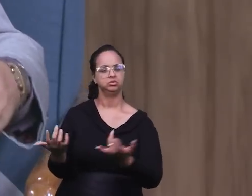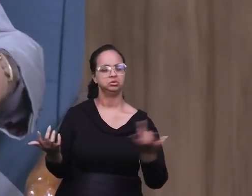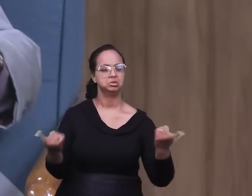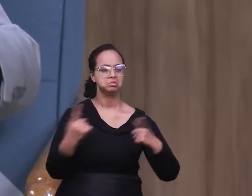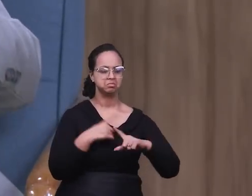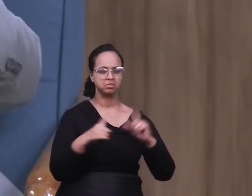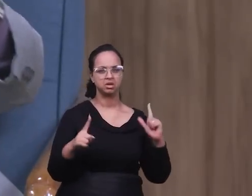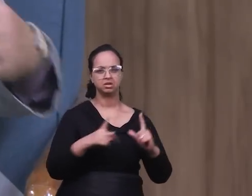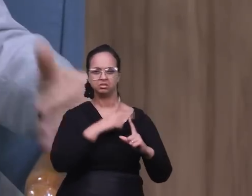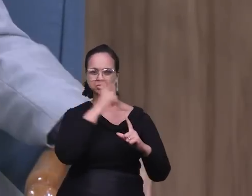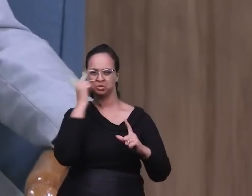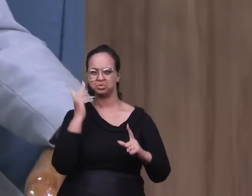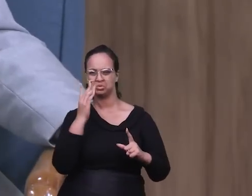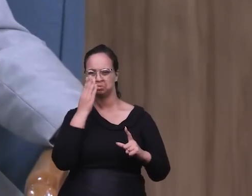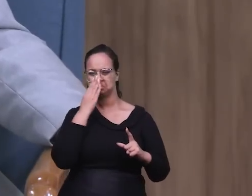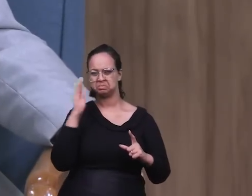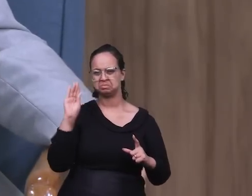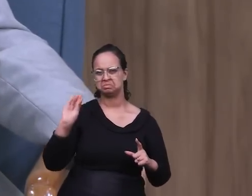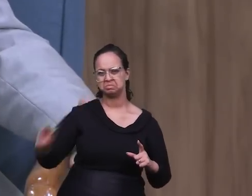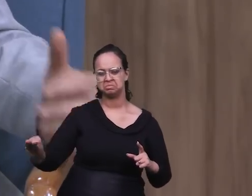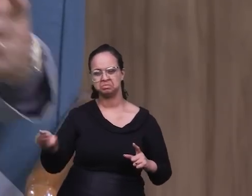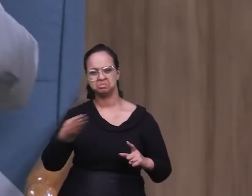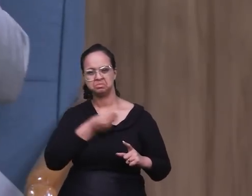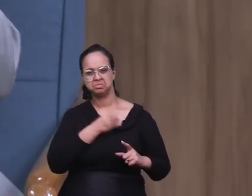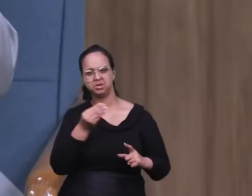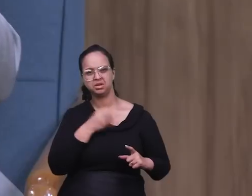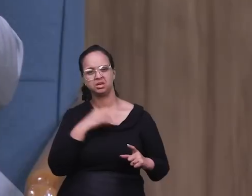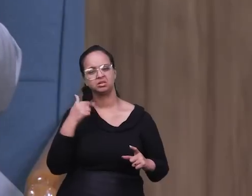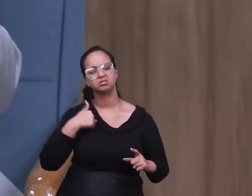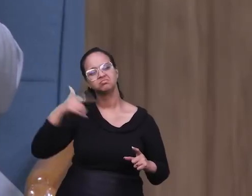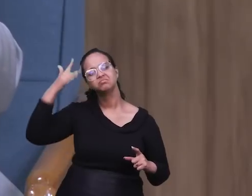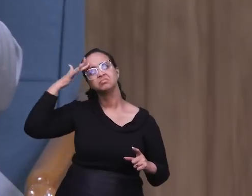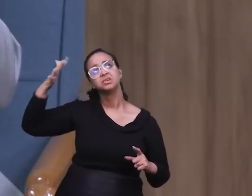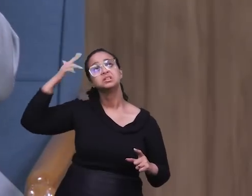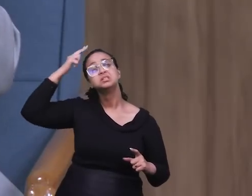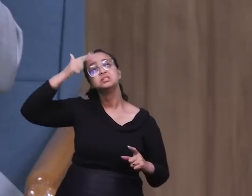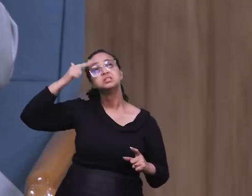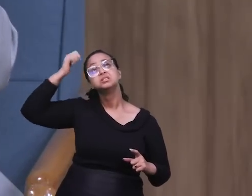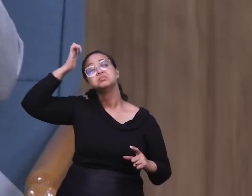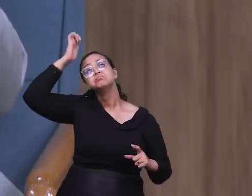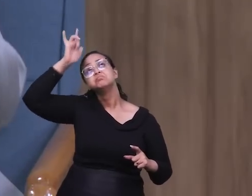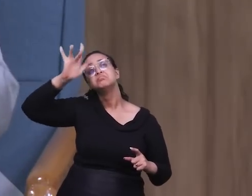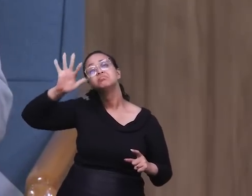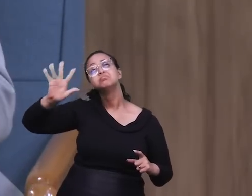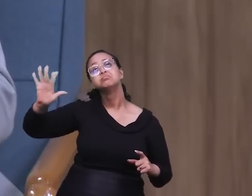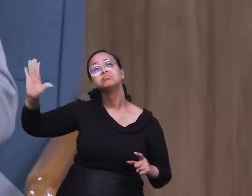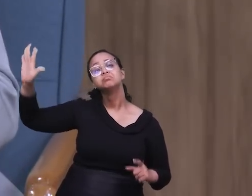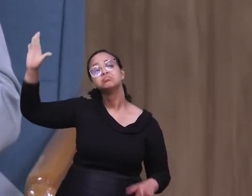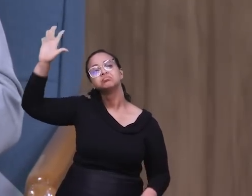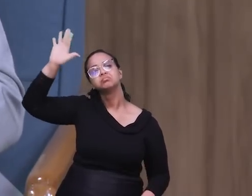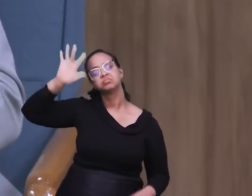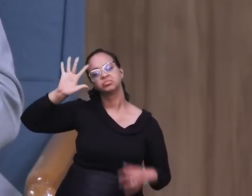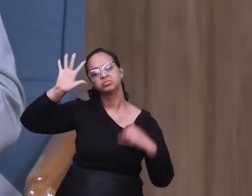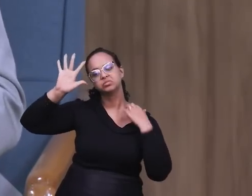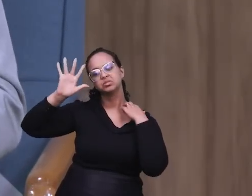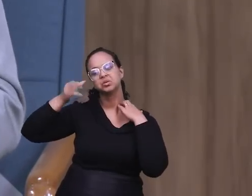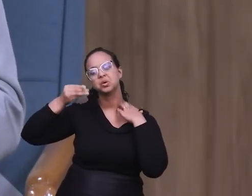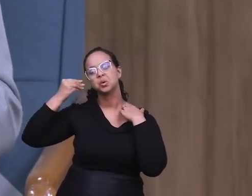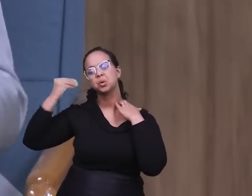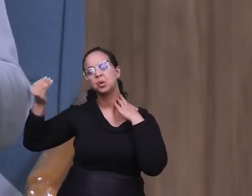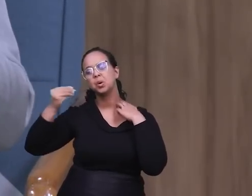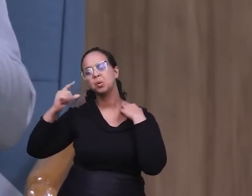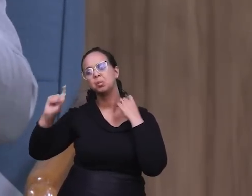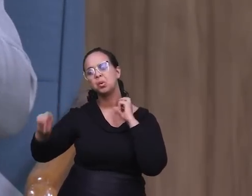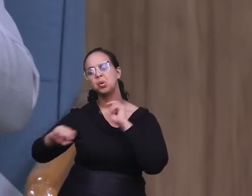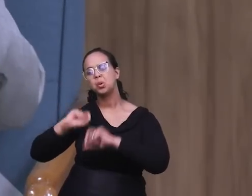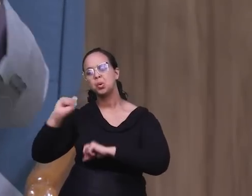homem pecou, né? E é claro, isso é uma imaginação nossa, às vezes a gente costuma tentar conjecturar